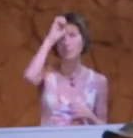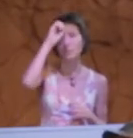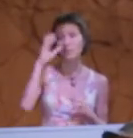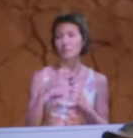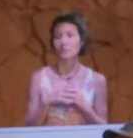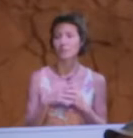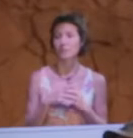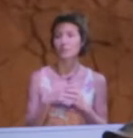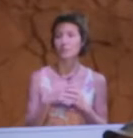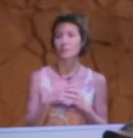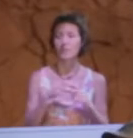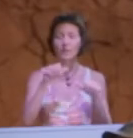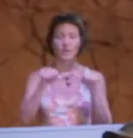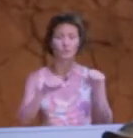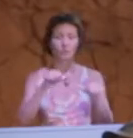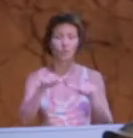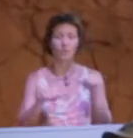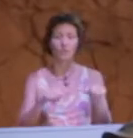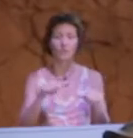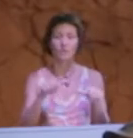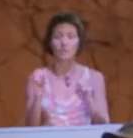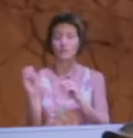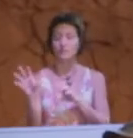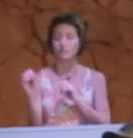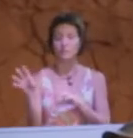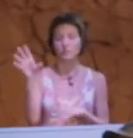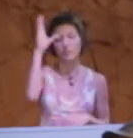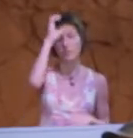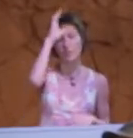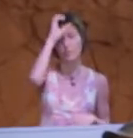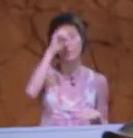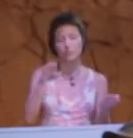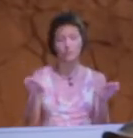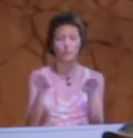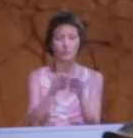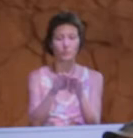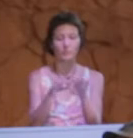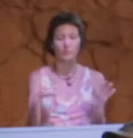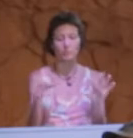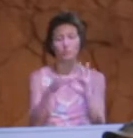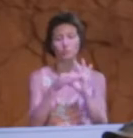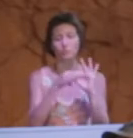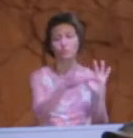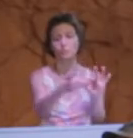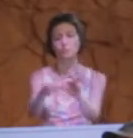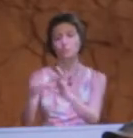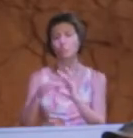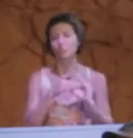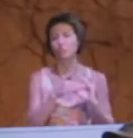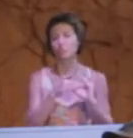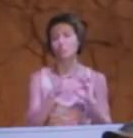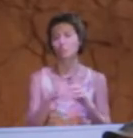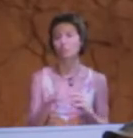deles. Olha que simbiose diferente, parece contraditório, né? Ao mesmo tempo que a gente aprende com a anta é um